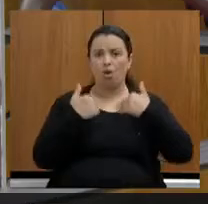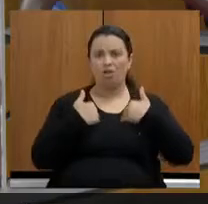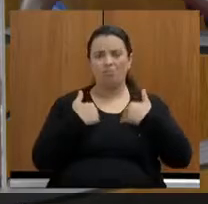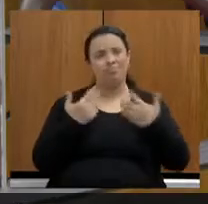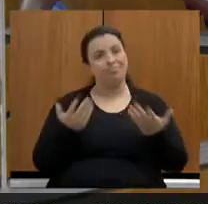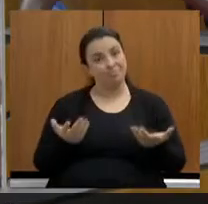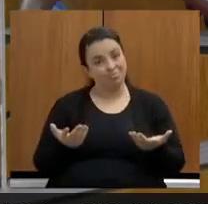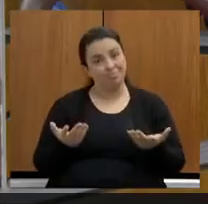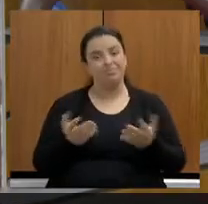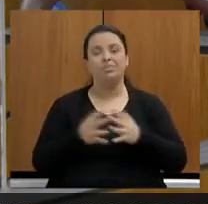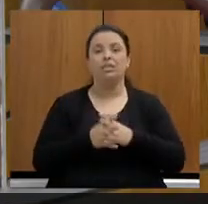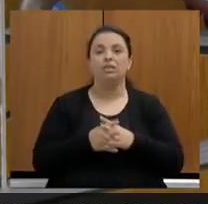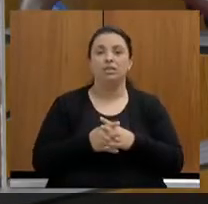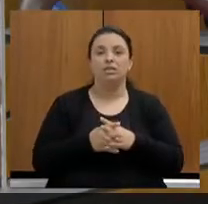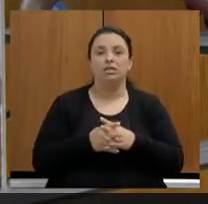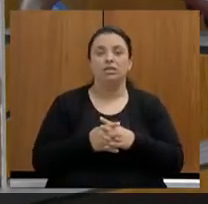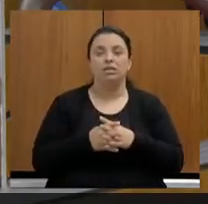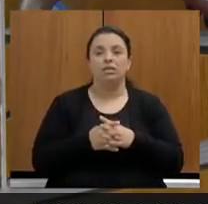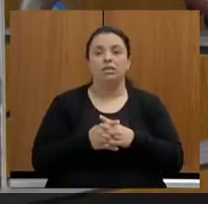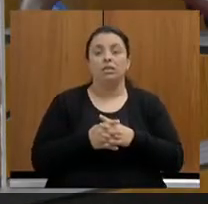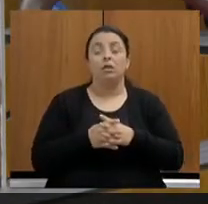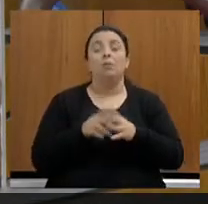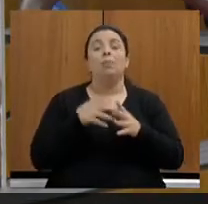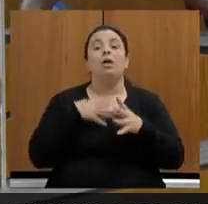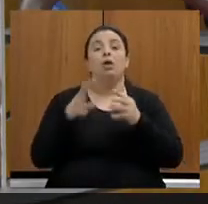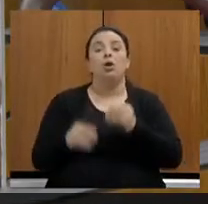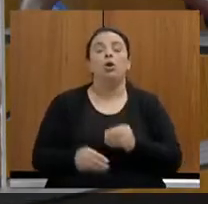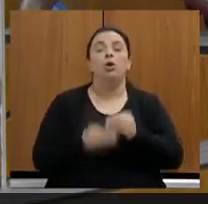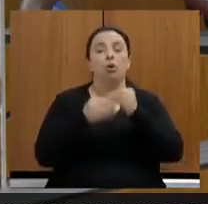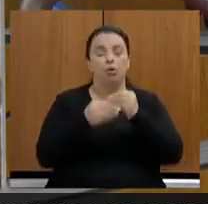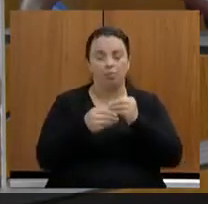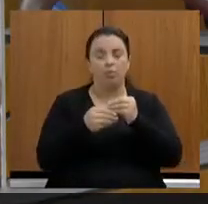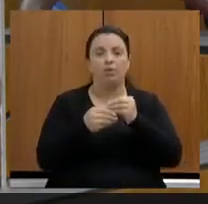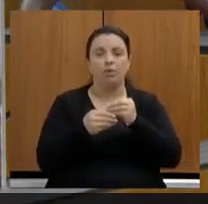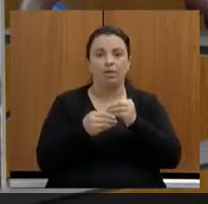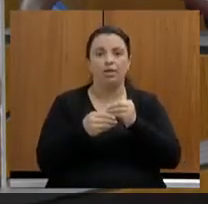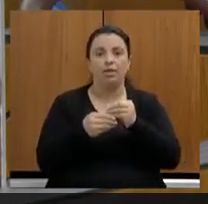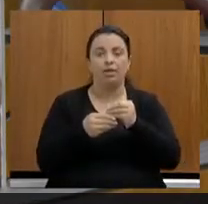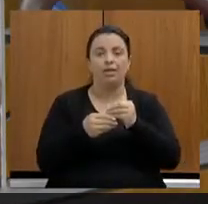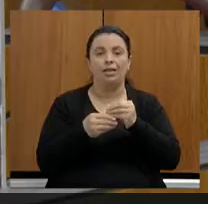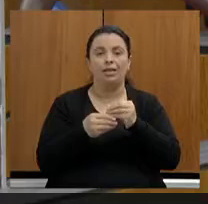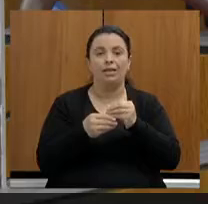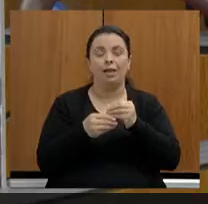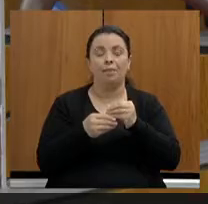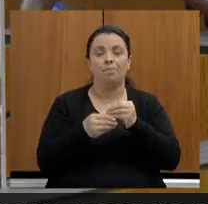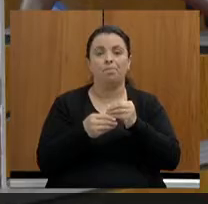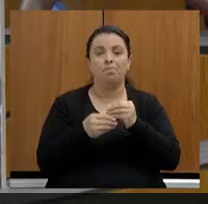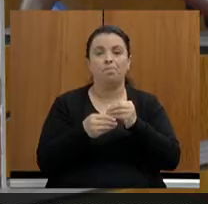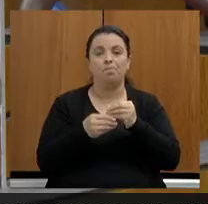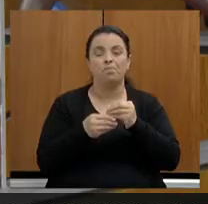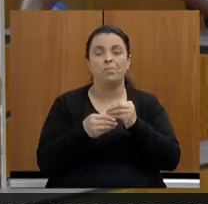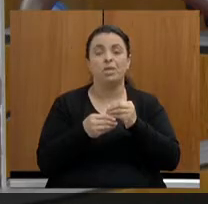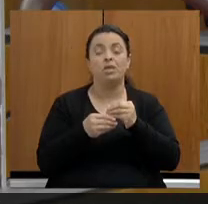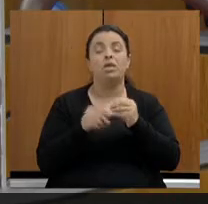mas para complementar a secretária se você me permite eu gostaria de saber para Além disso se desde que